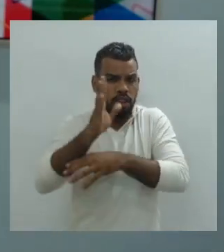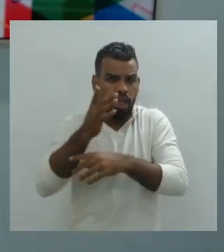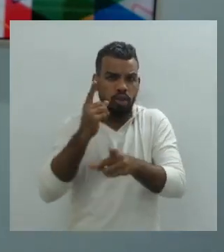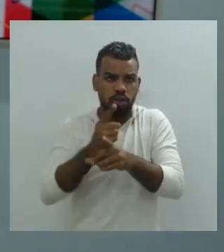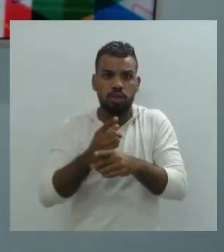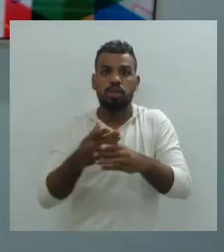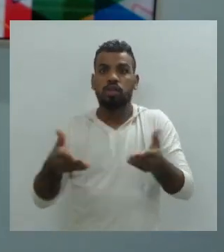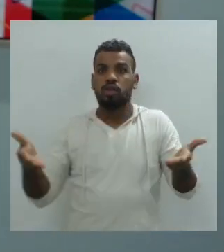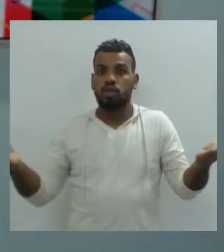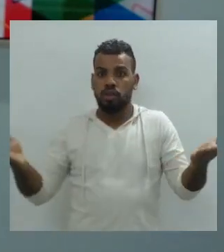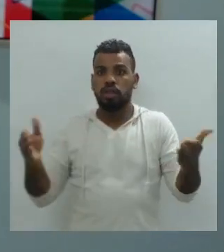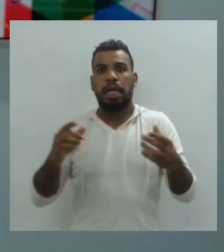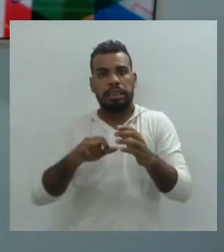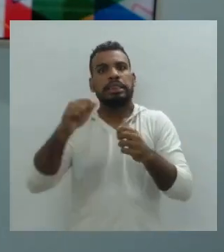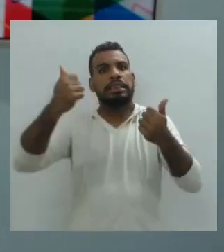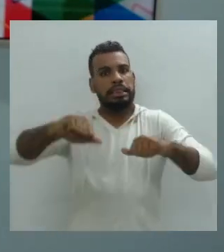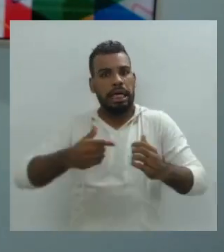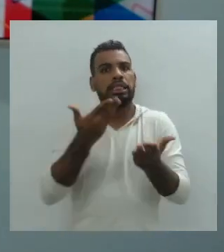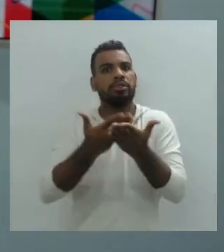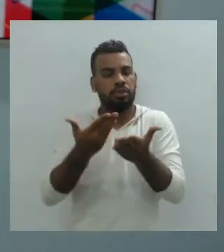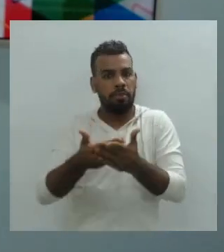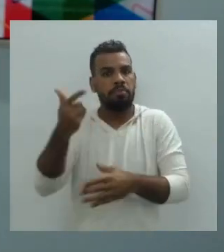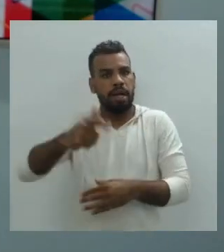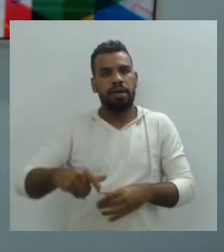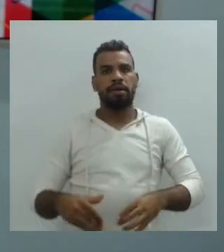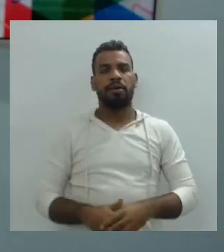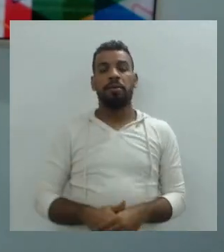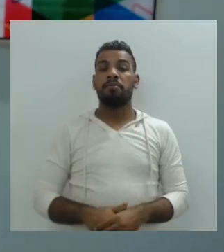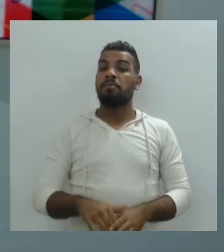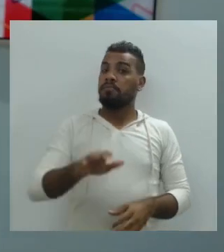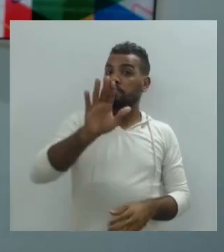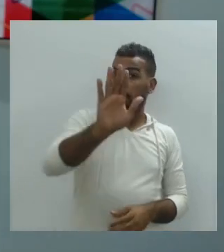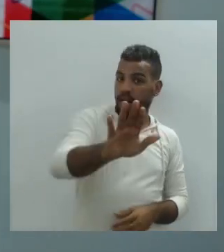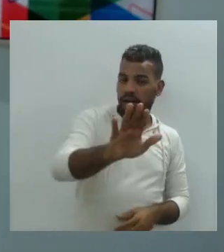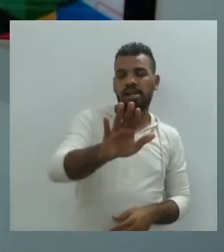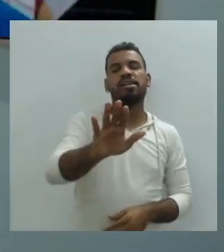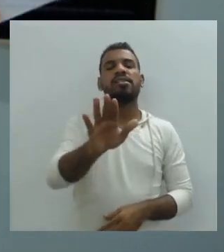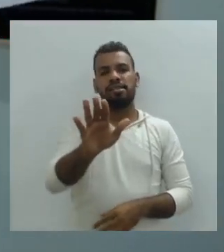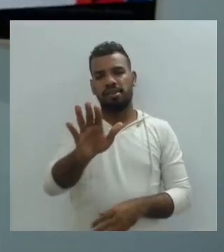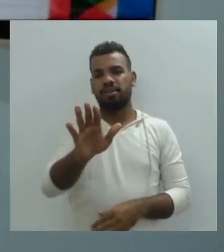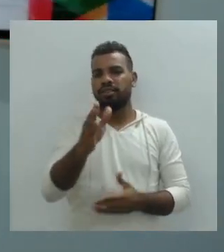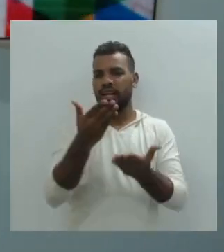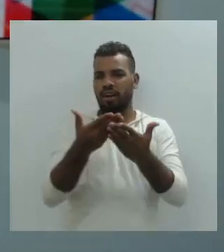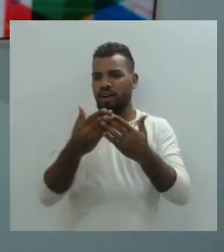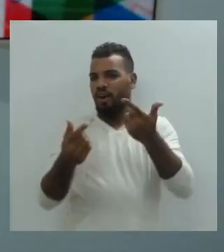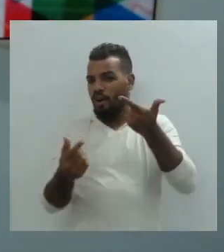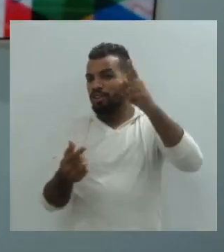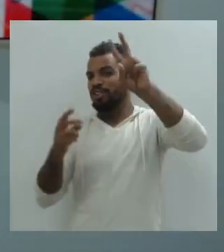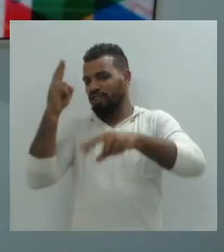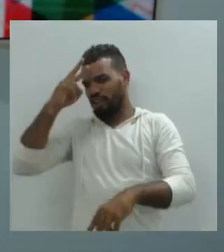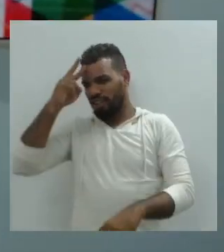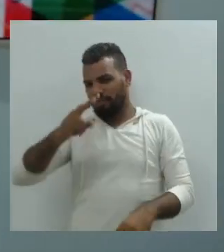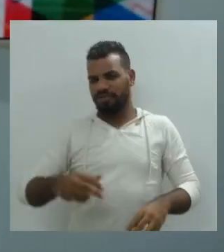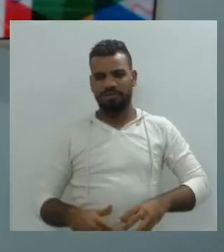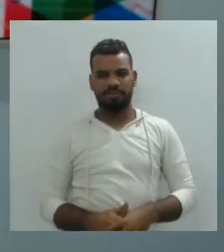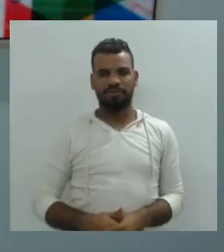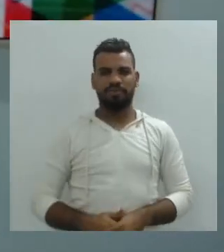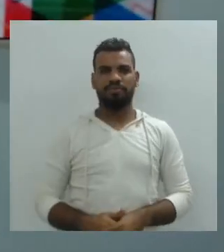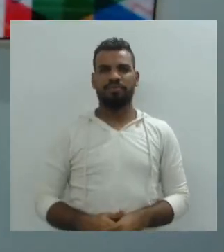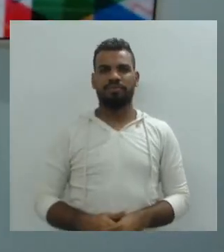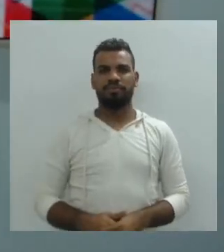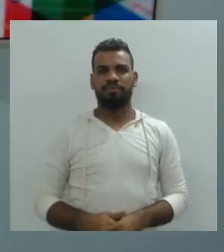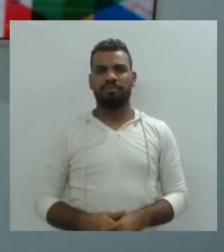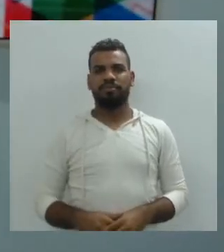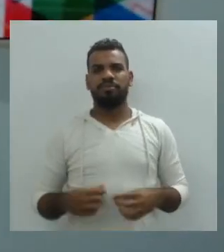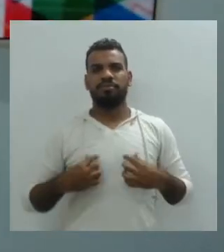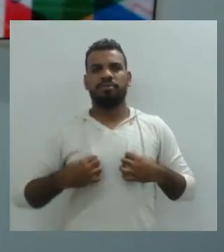hoje são motivos de análise e discussão. Mas isso eu deixo para uma outra história, tá bem? Eu vou pedir